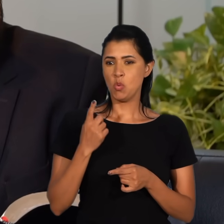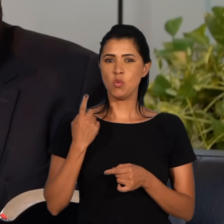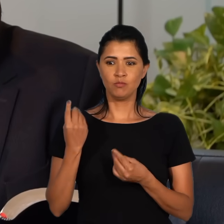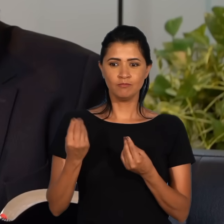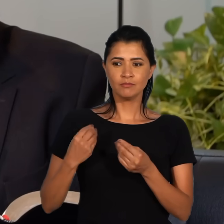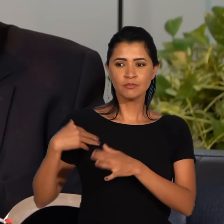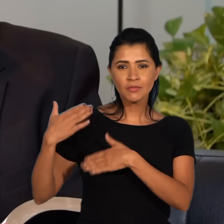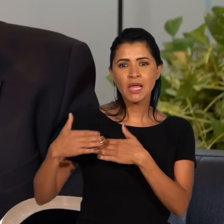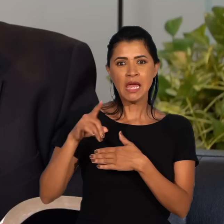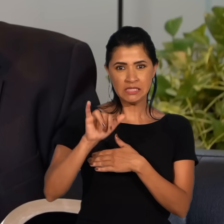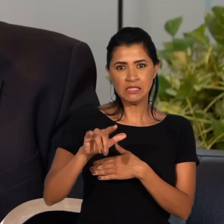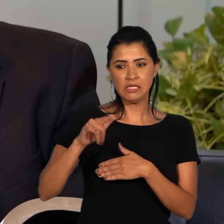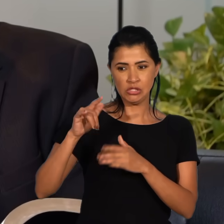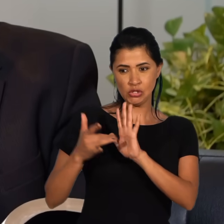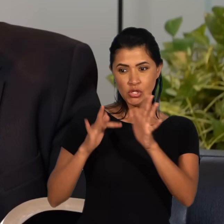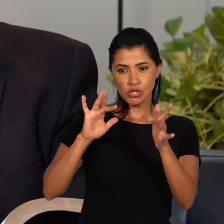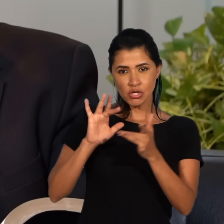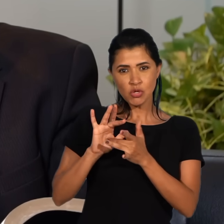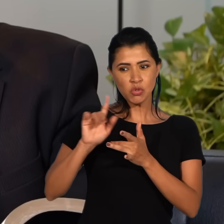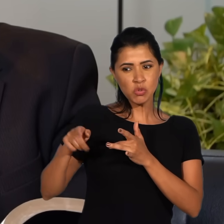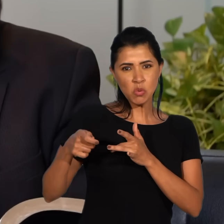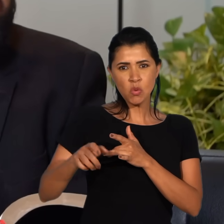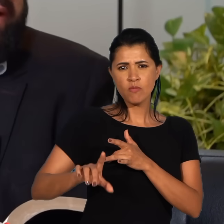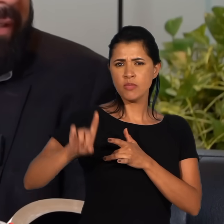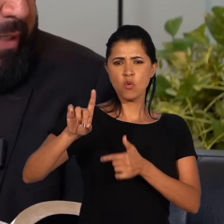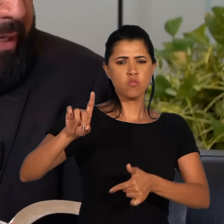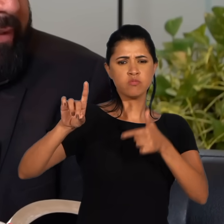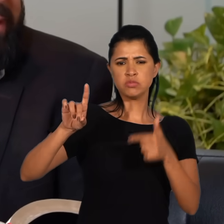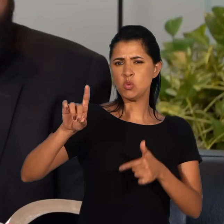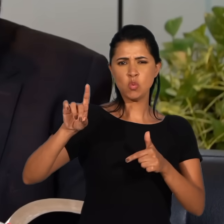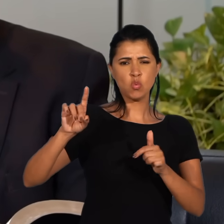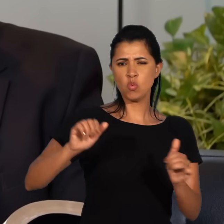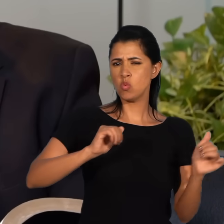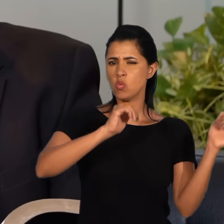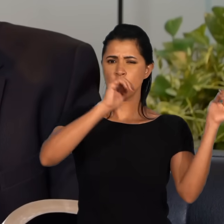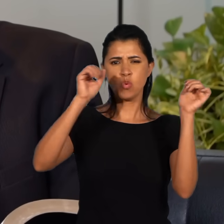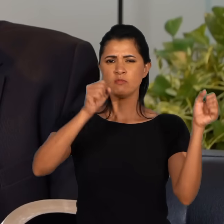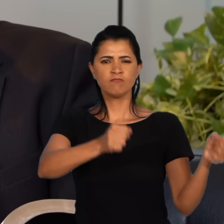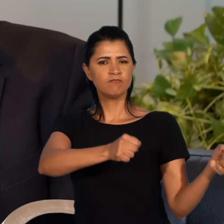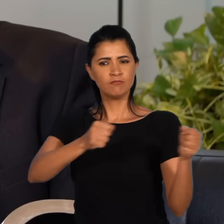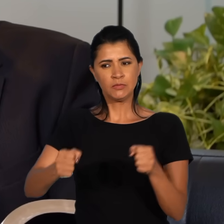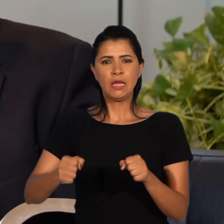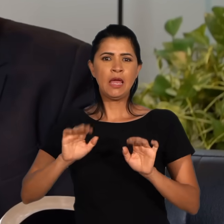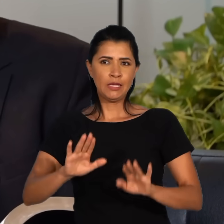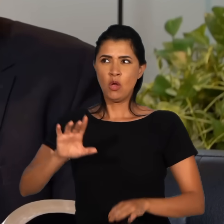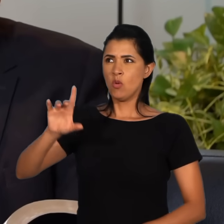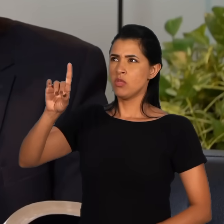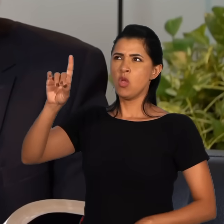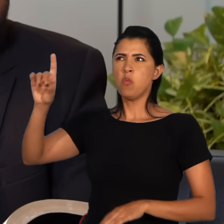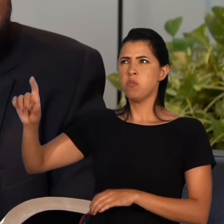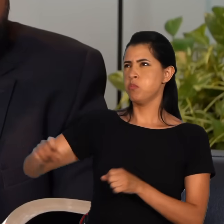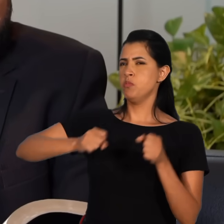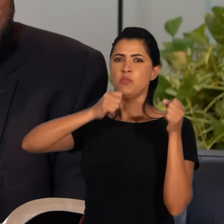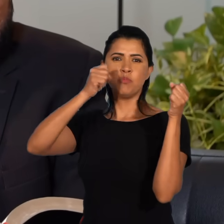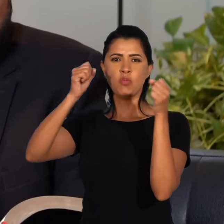dos desdobramentos Se Jesus Cristo é apenas um Deus de segunda grandeza eh eh e Deus então o